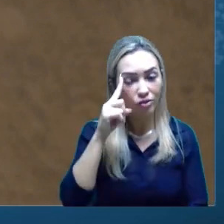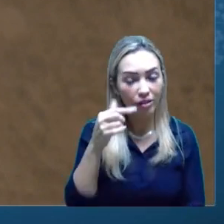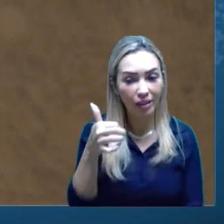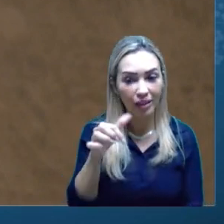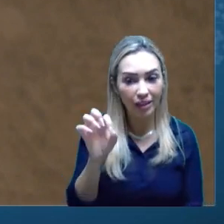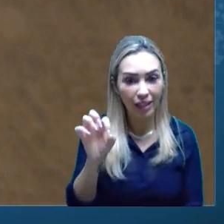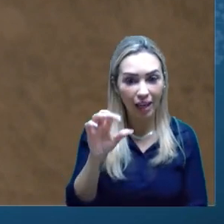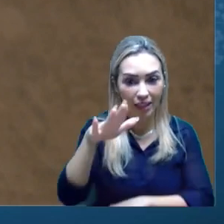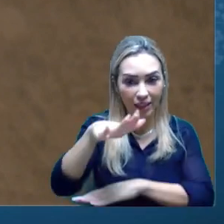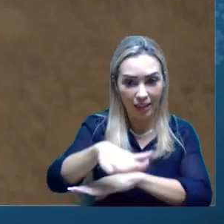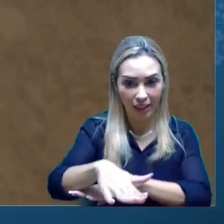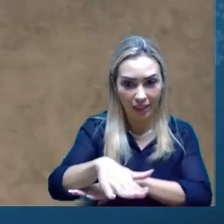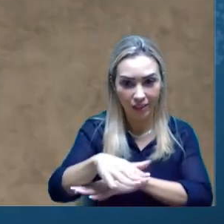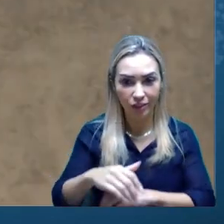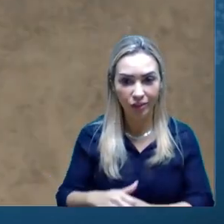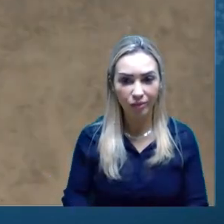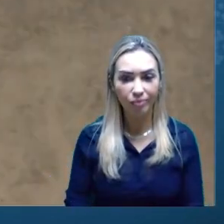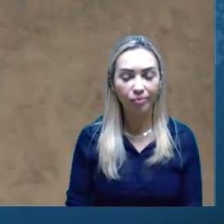da tarde.